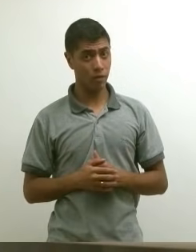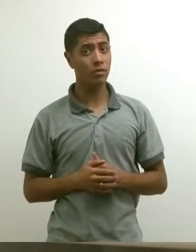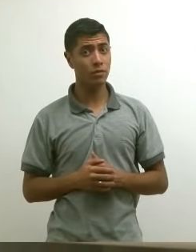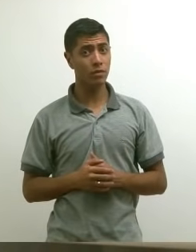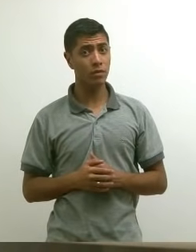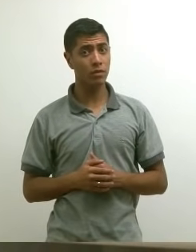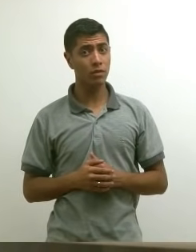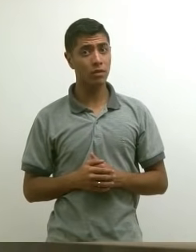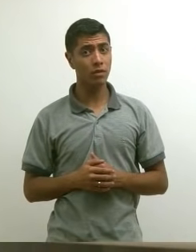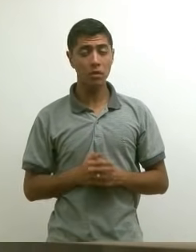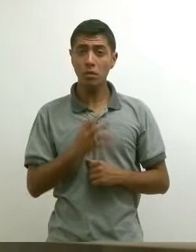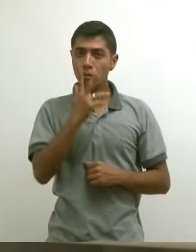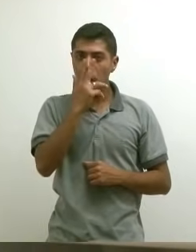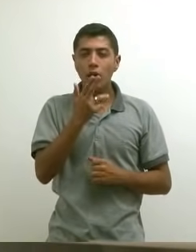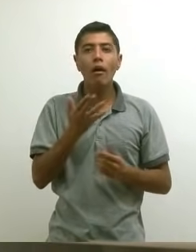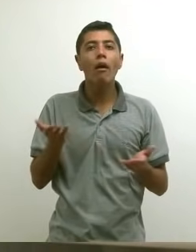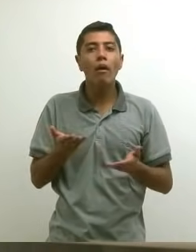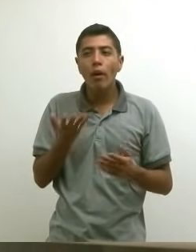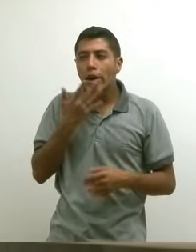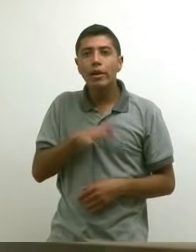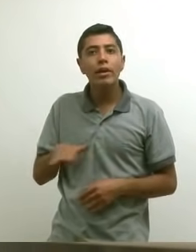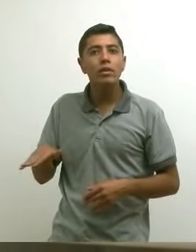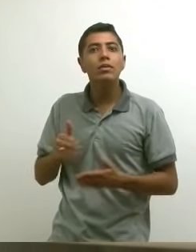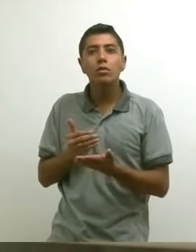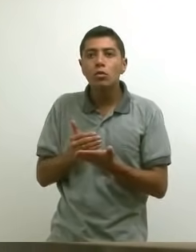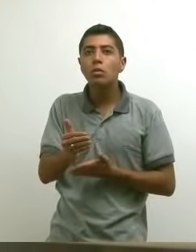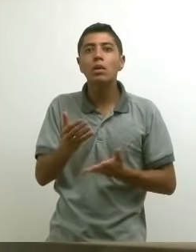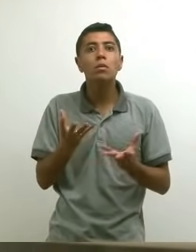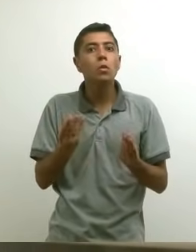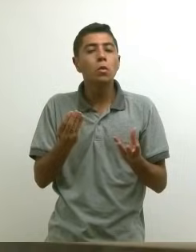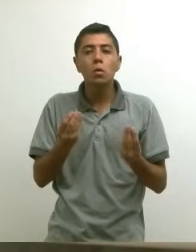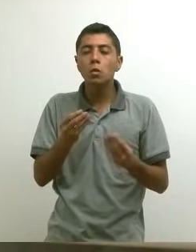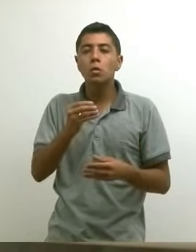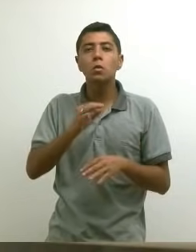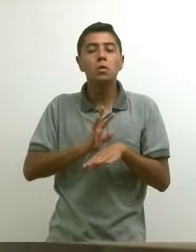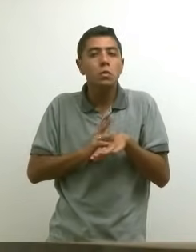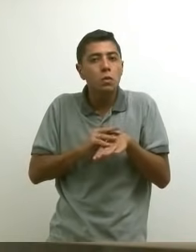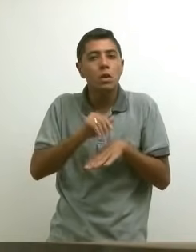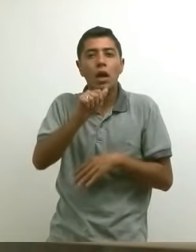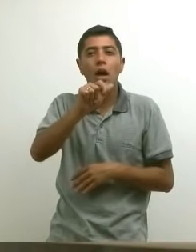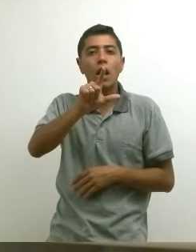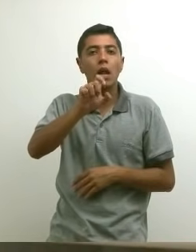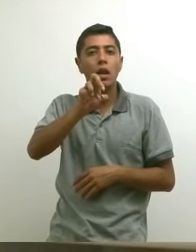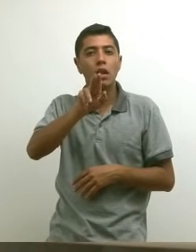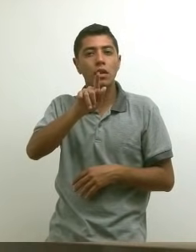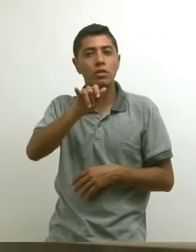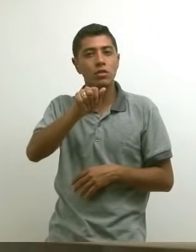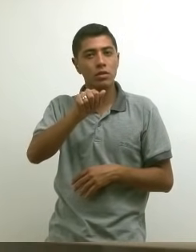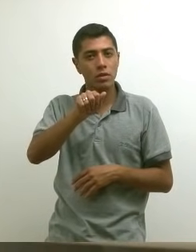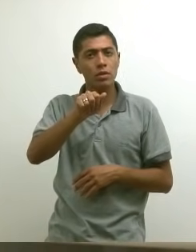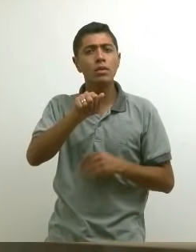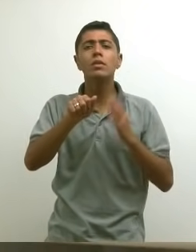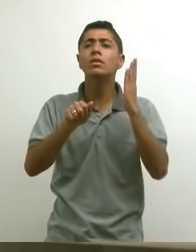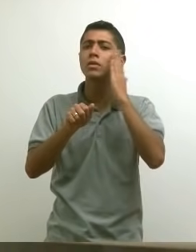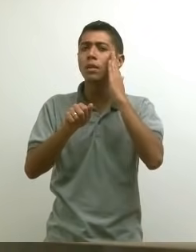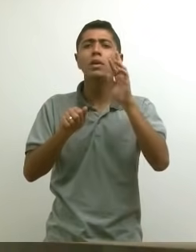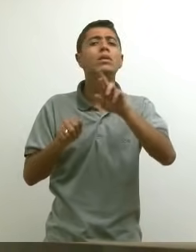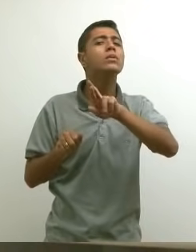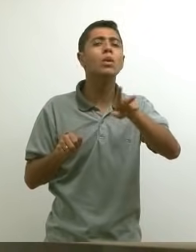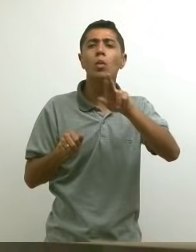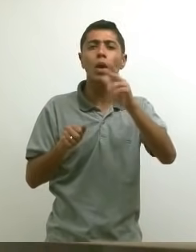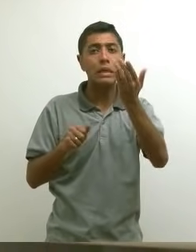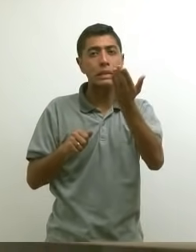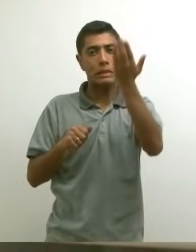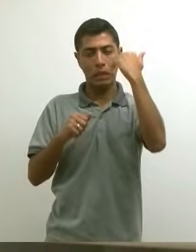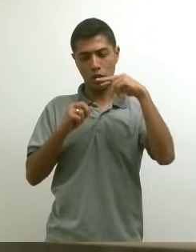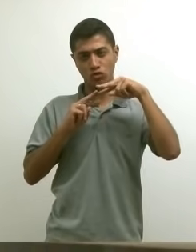uma explosão de energia a gente sabe que hoje alergia a explosão de energia no mundo não é um fenômeno genético é